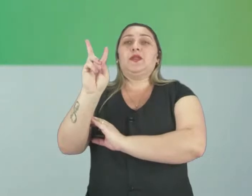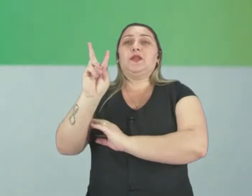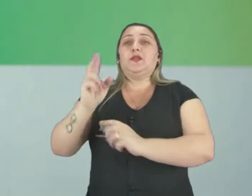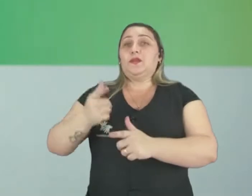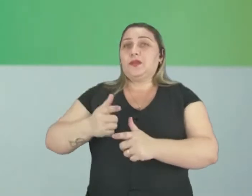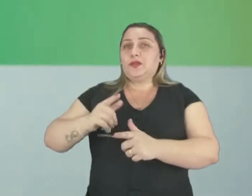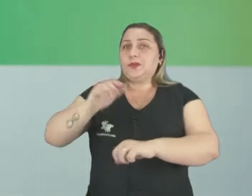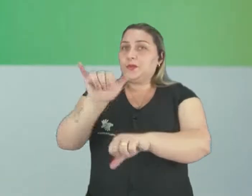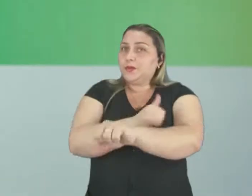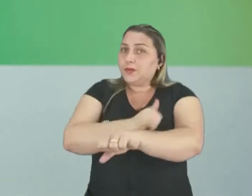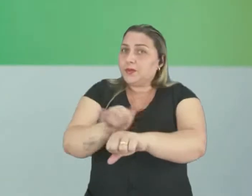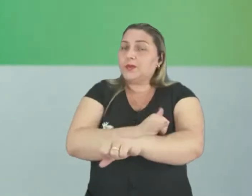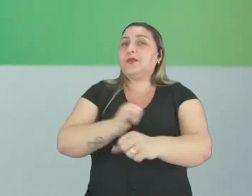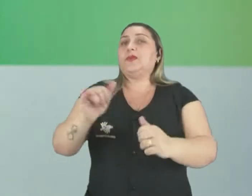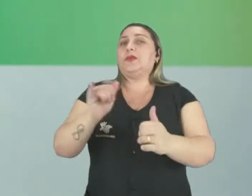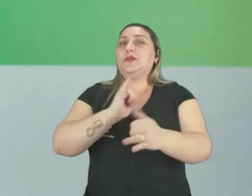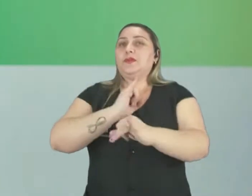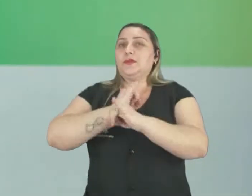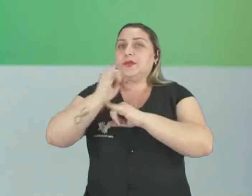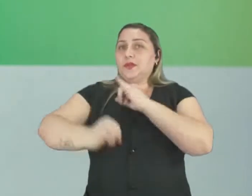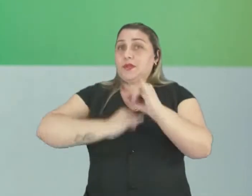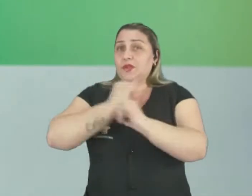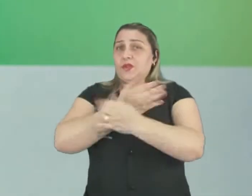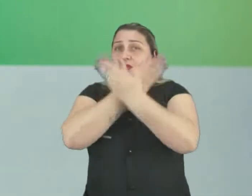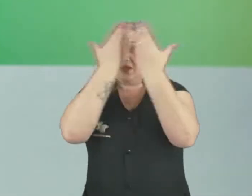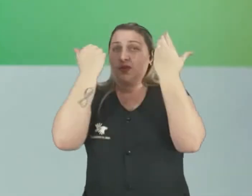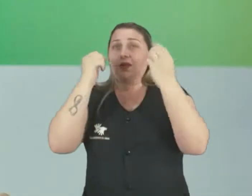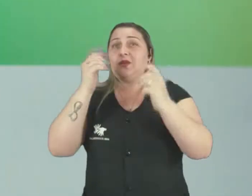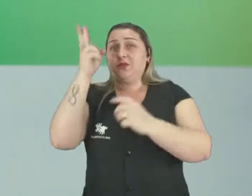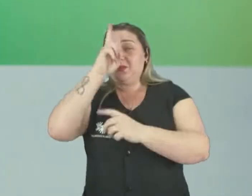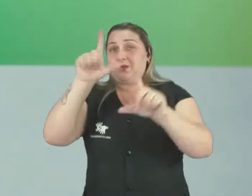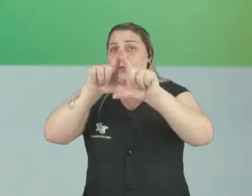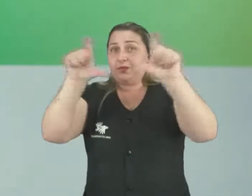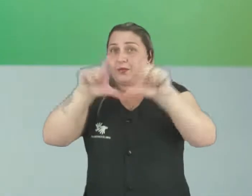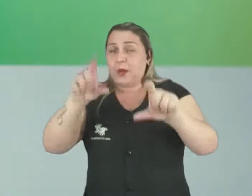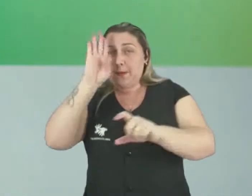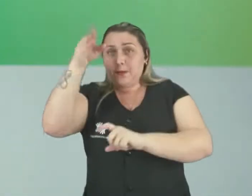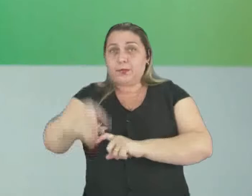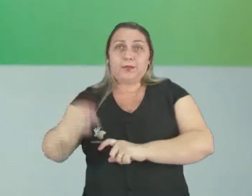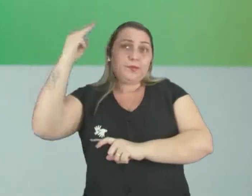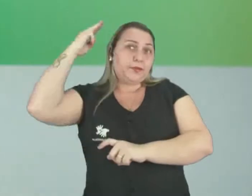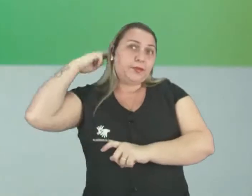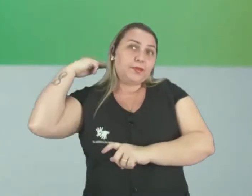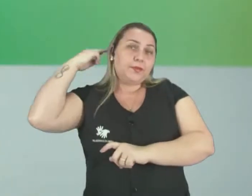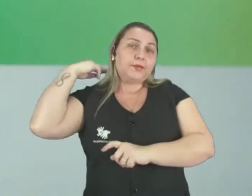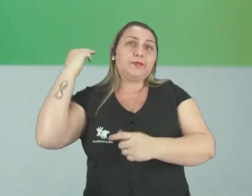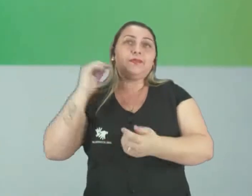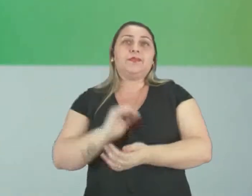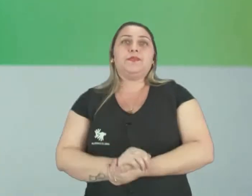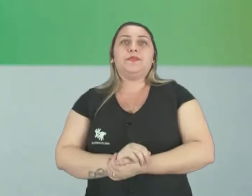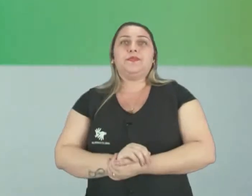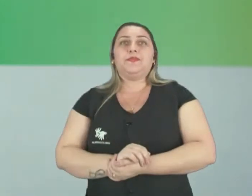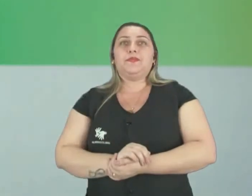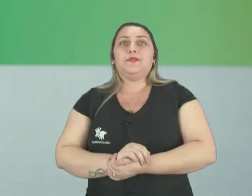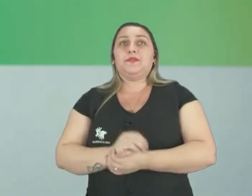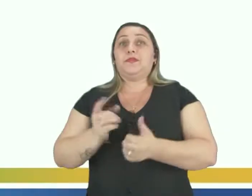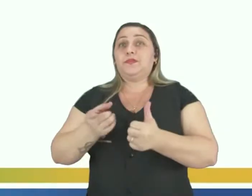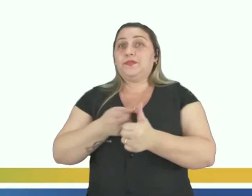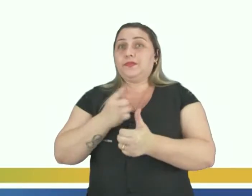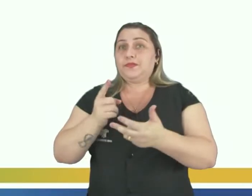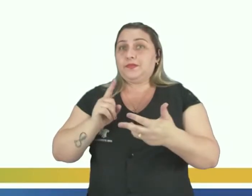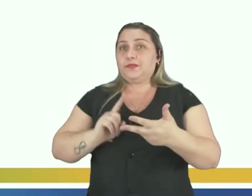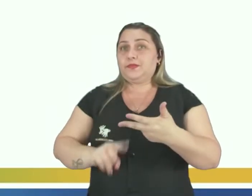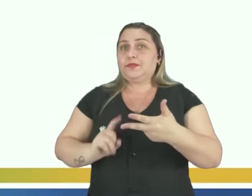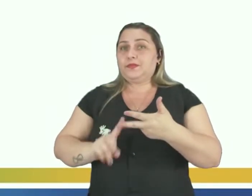que a internet não deixou cair no esquecimento as histórias em quadrinho, principalmente da Turma da Mônica. Outro elemento,